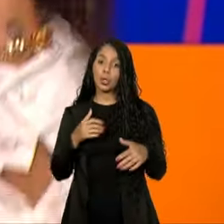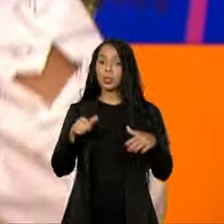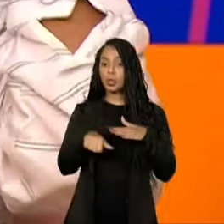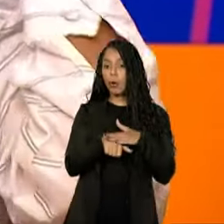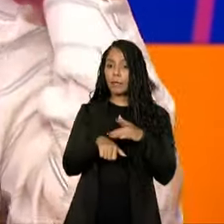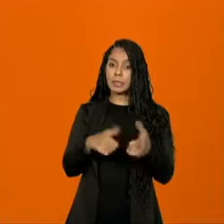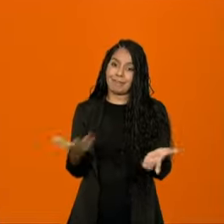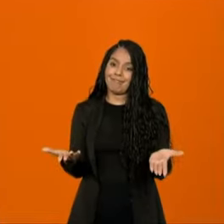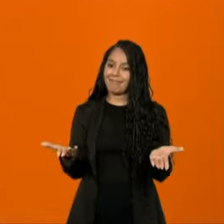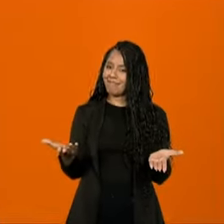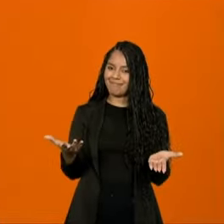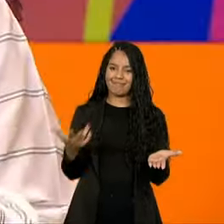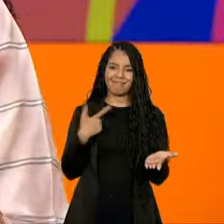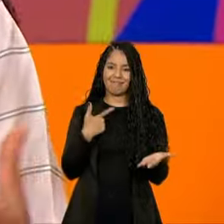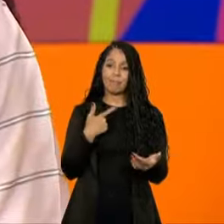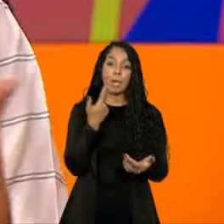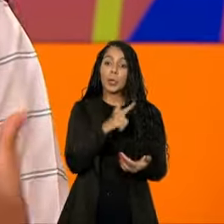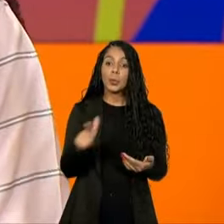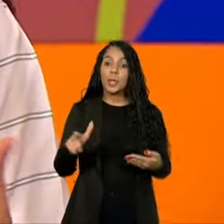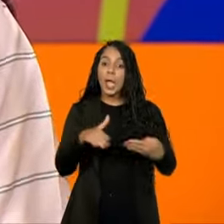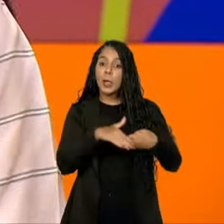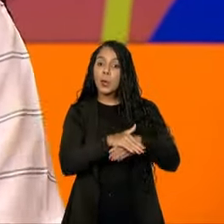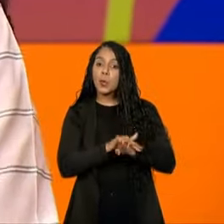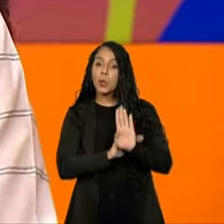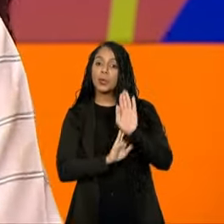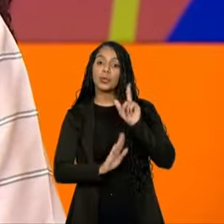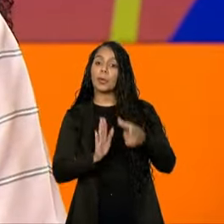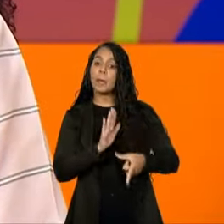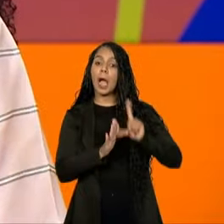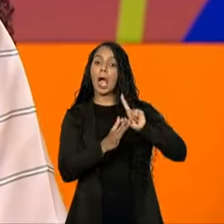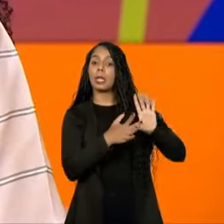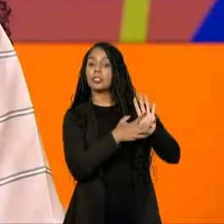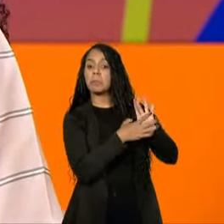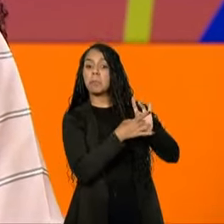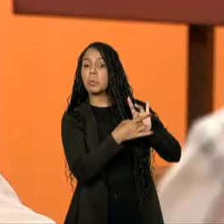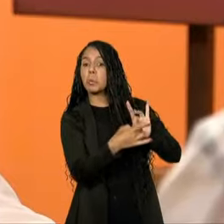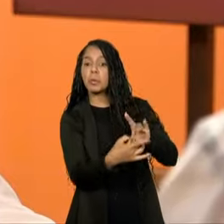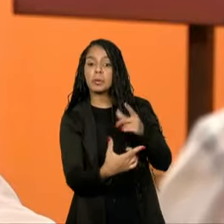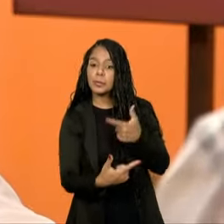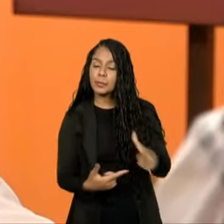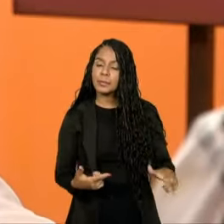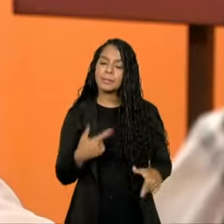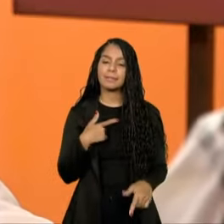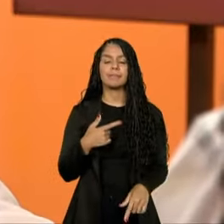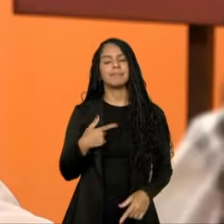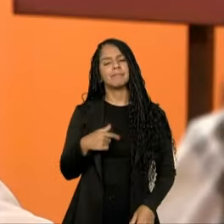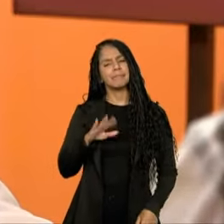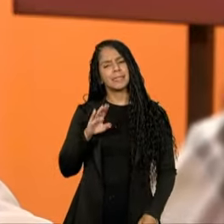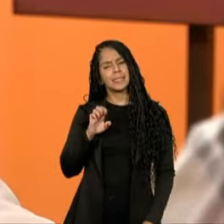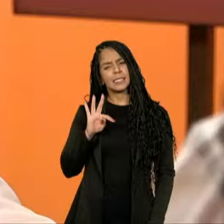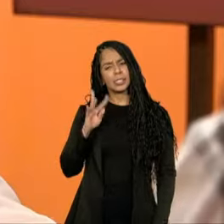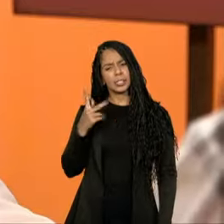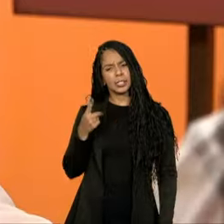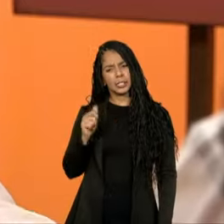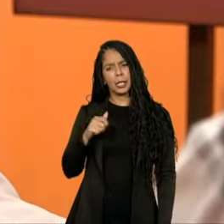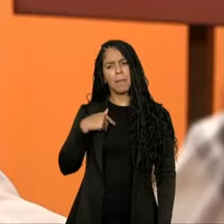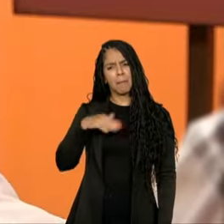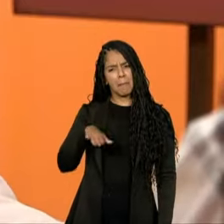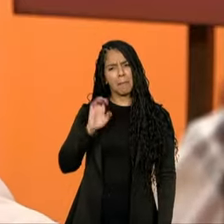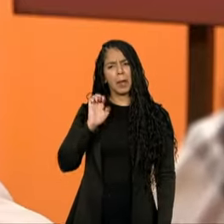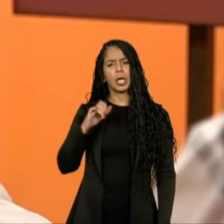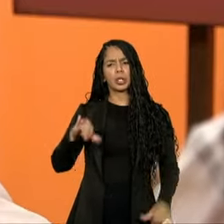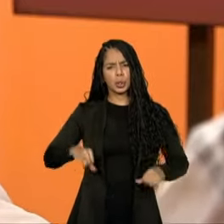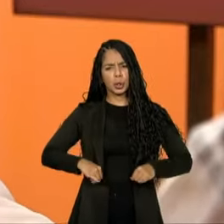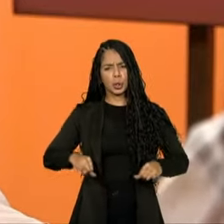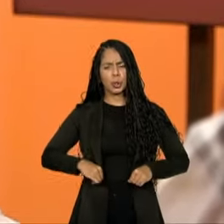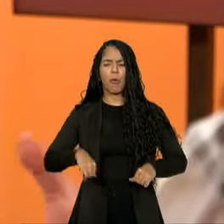você. É. Quer dizer... não tem um costume, né? Acaba não criando um costume. Agora, Cíntia, a mãe sofre na infância, sofre por essas culpas todas que a